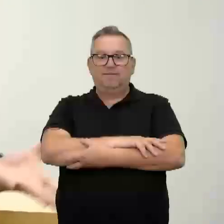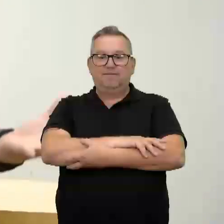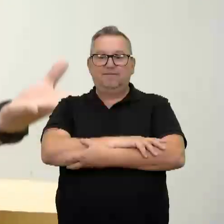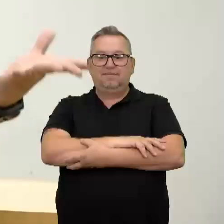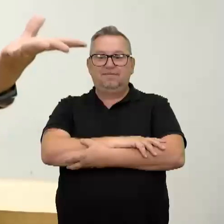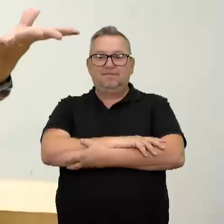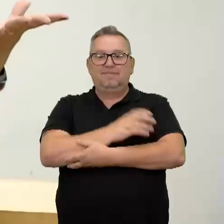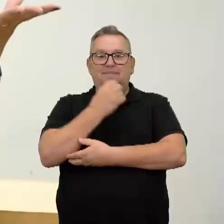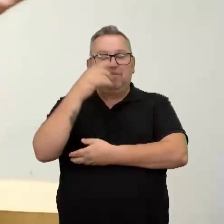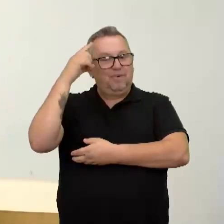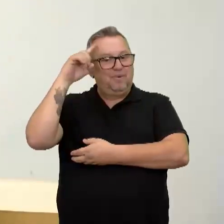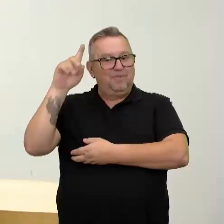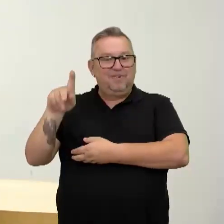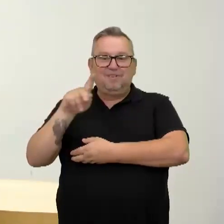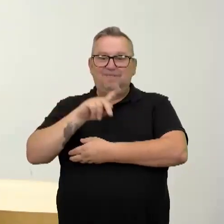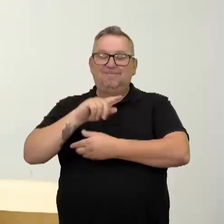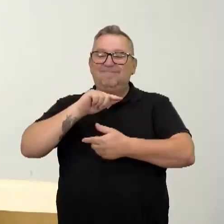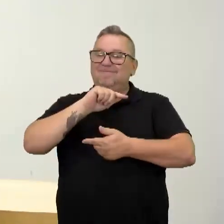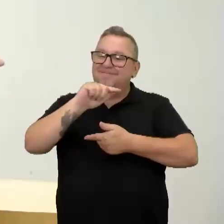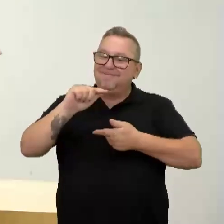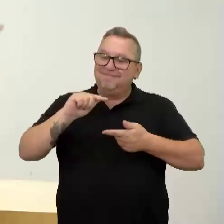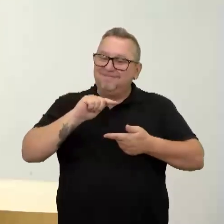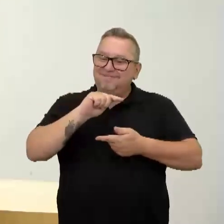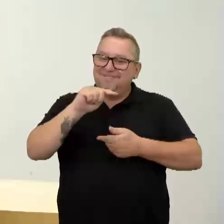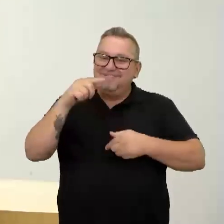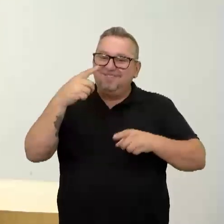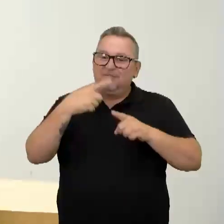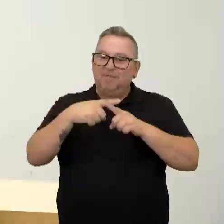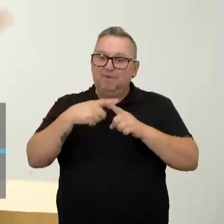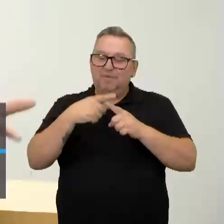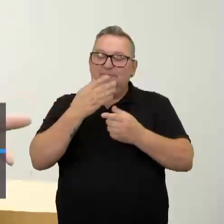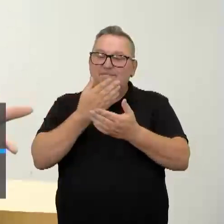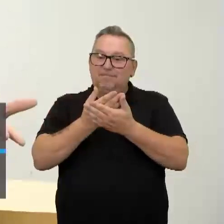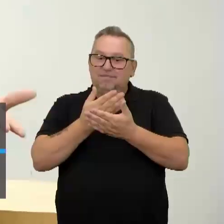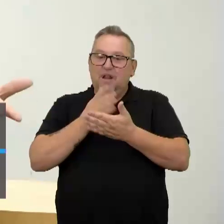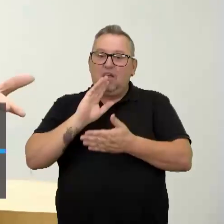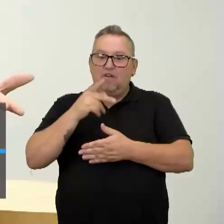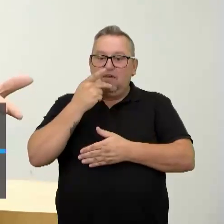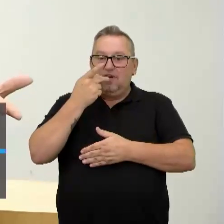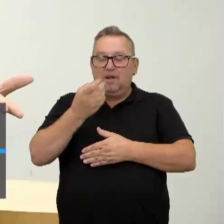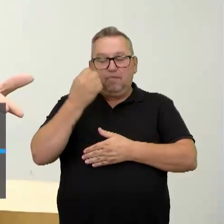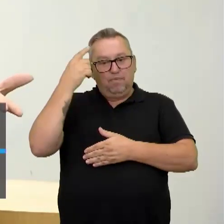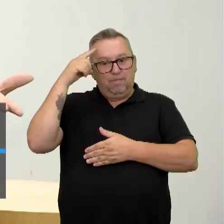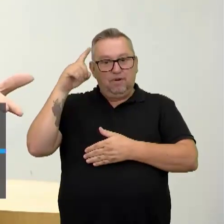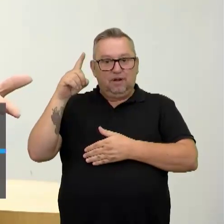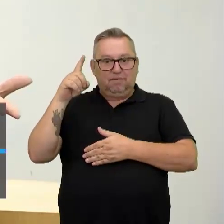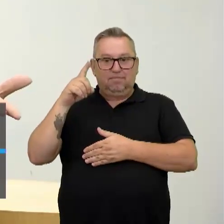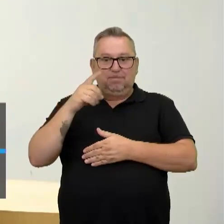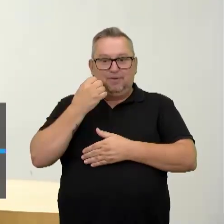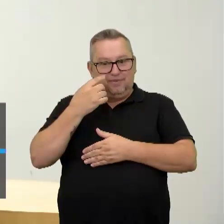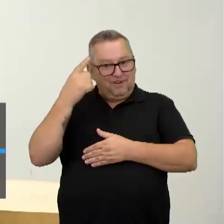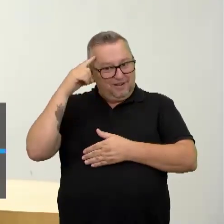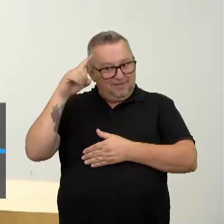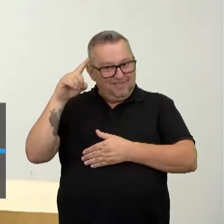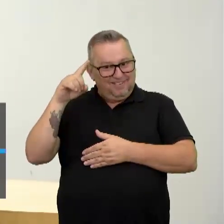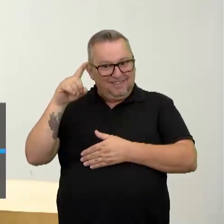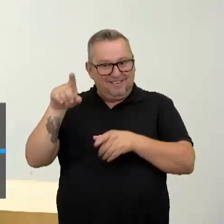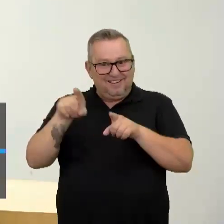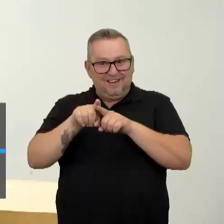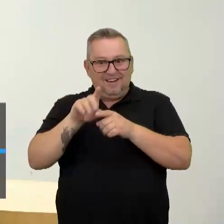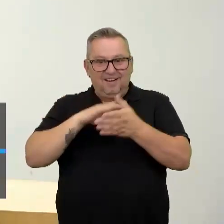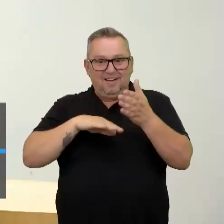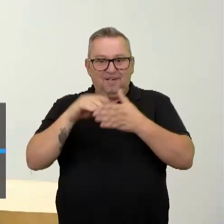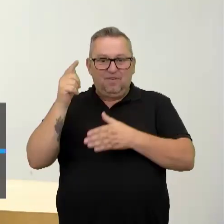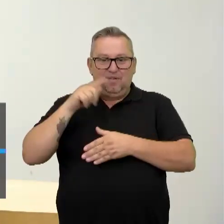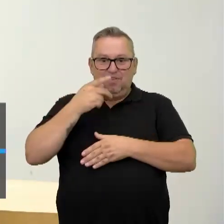Bom dia, professores de geografia. Por quê? Para os estudantes eu já desejei bom dia, mas não estou conseguindo